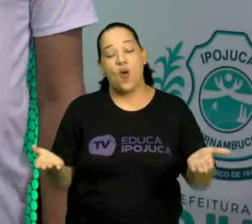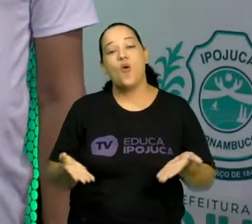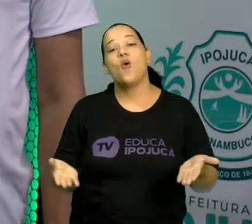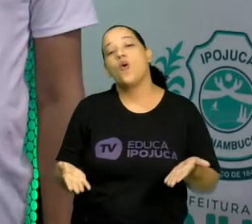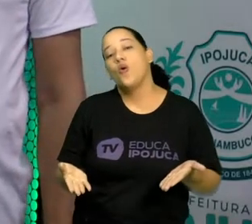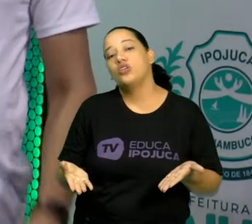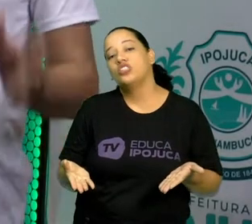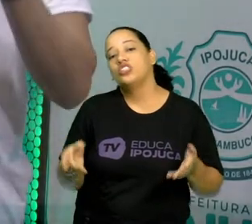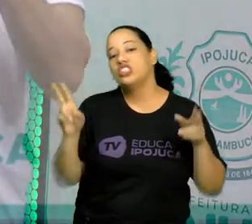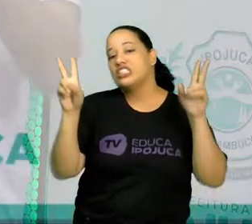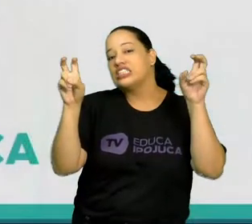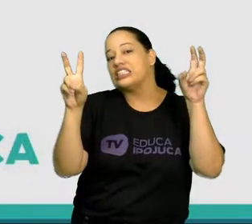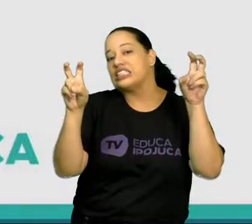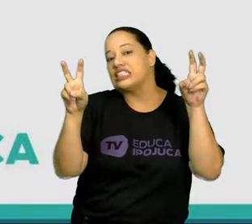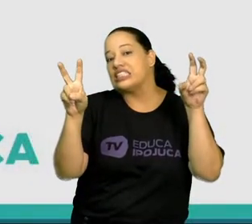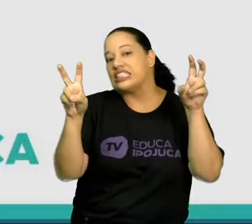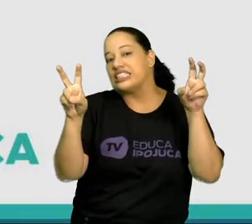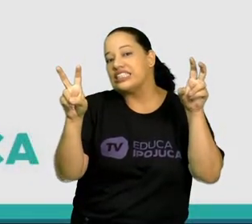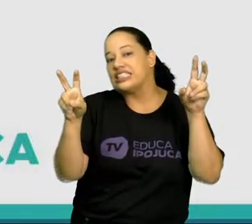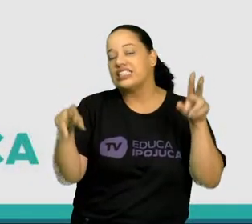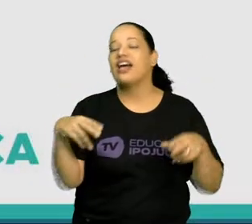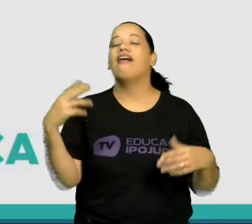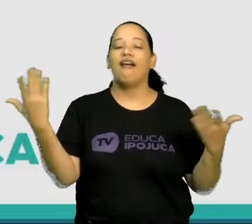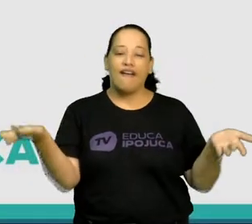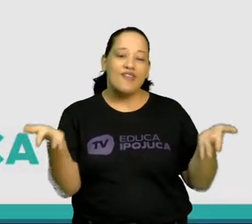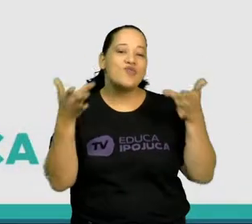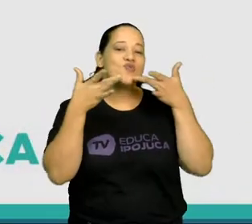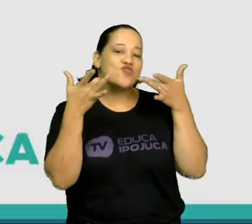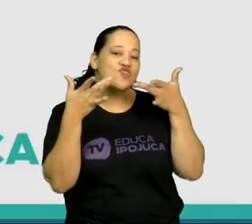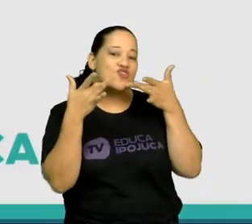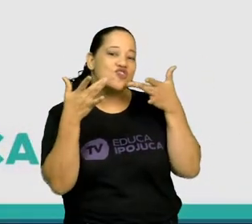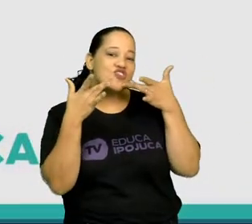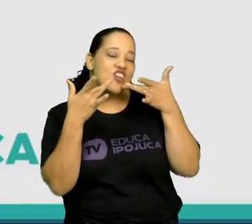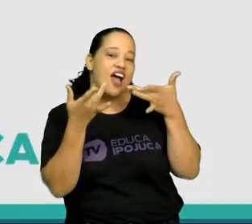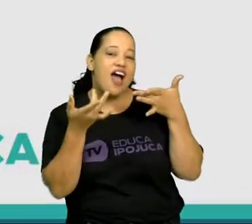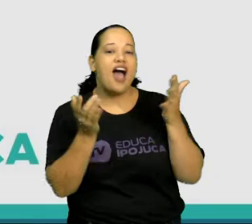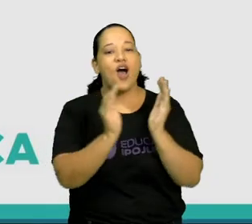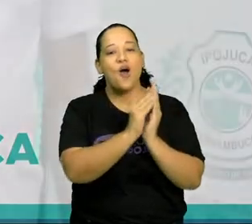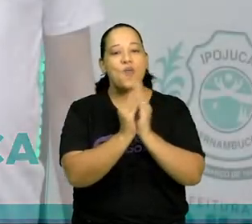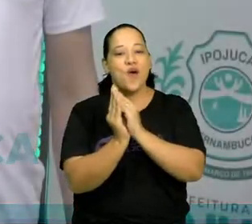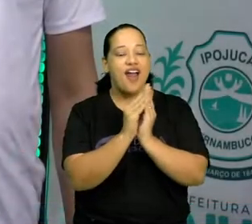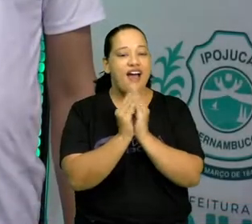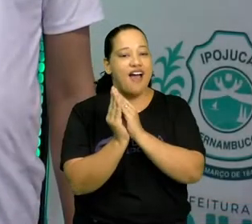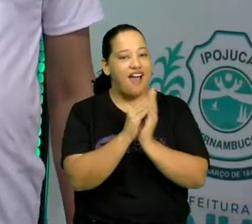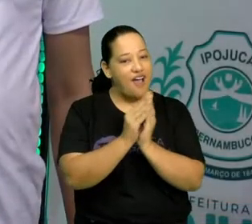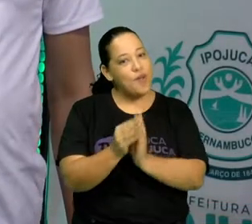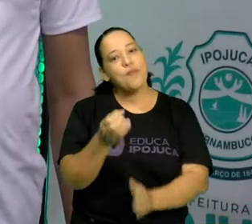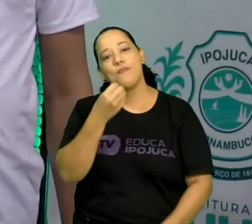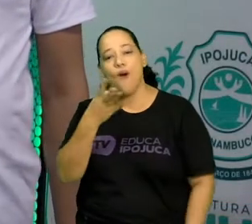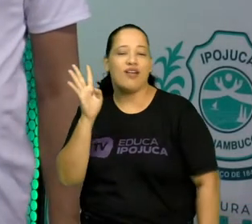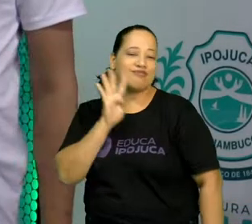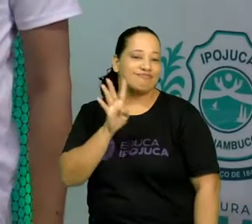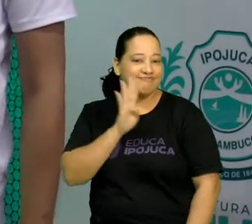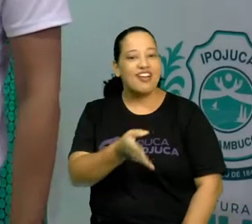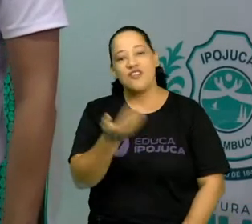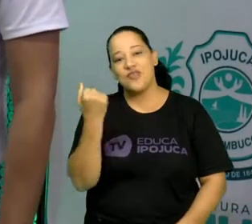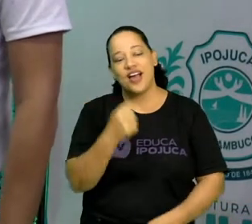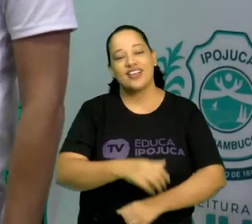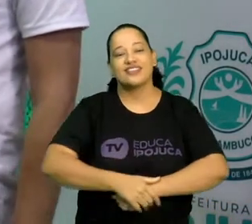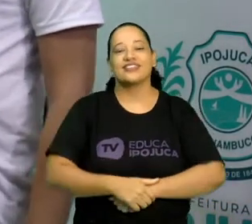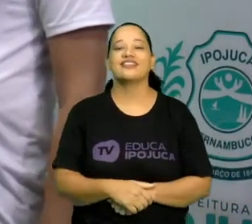vamos falar sobre teatro de bonecos, que é uma coisa bem bacana, que é uma coisa bem legal. Vamos